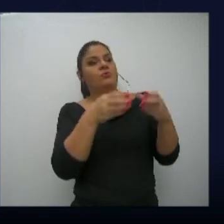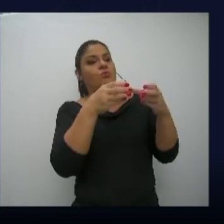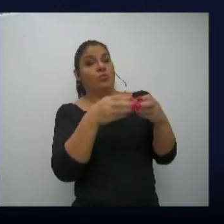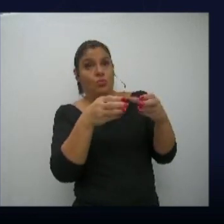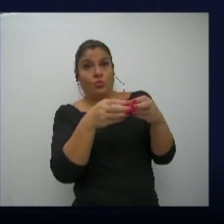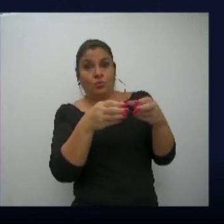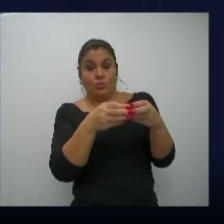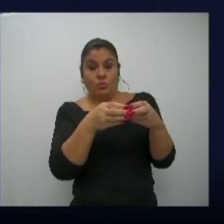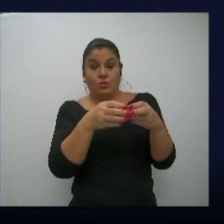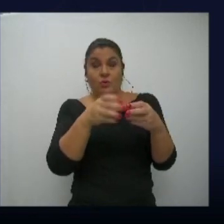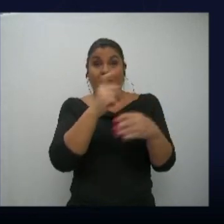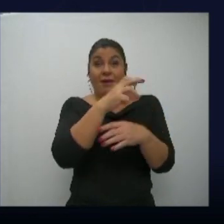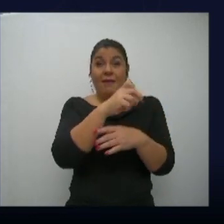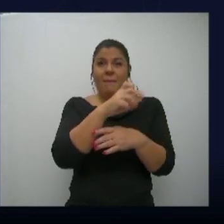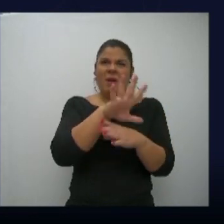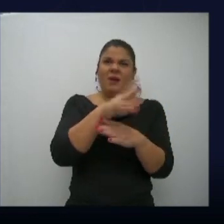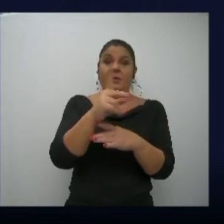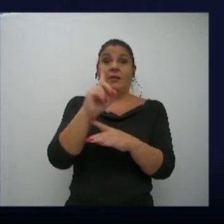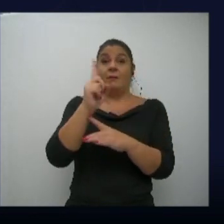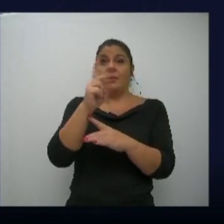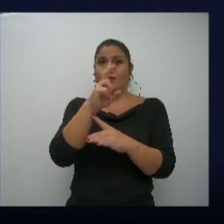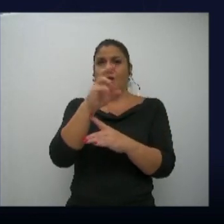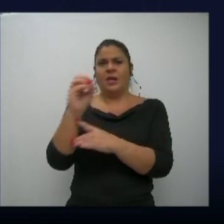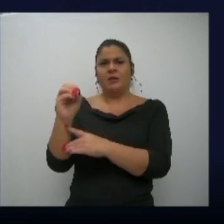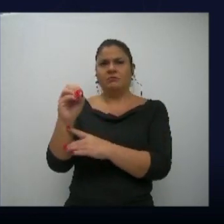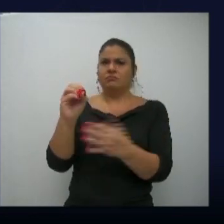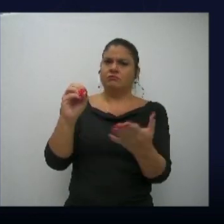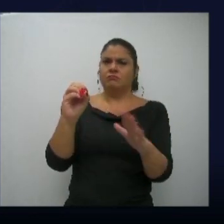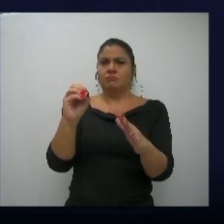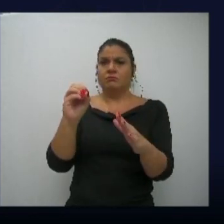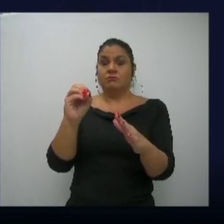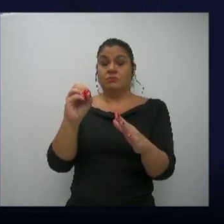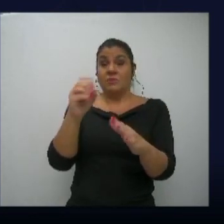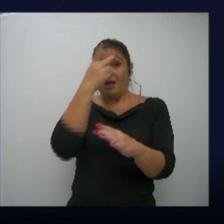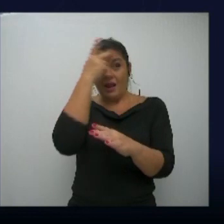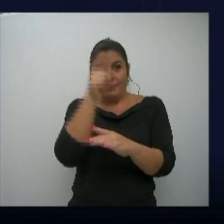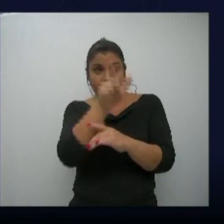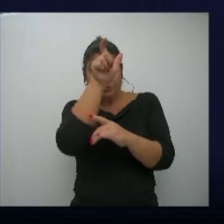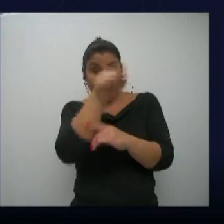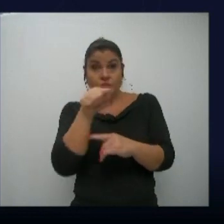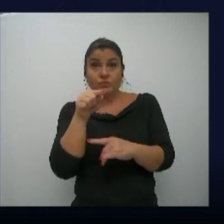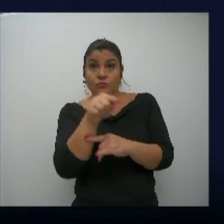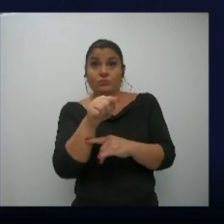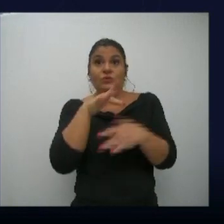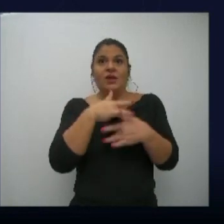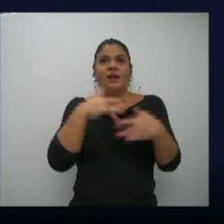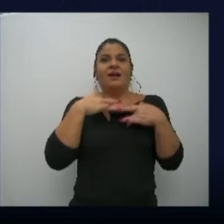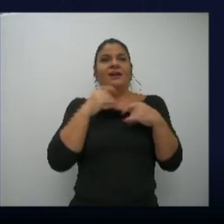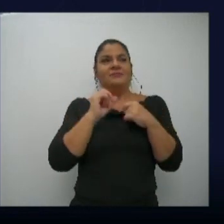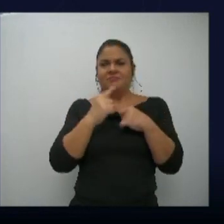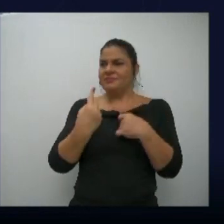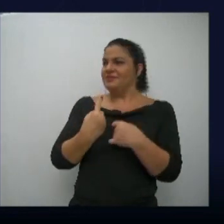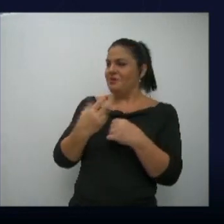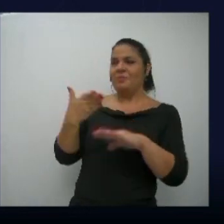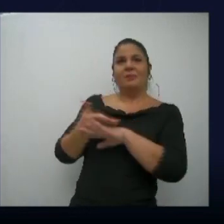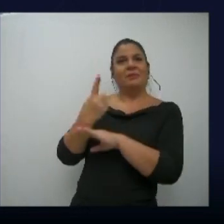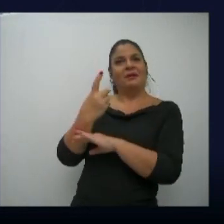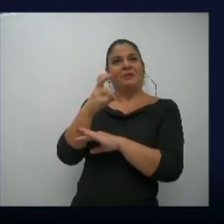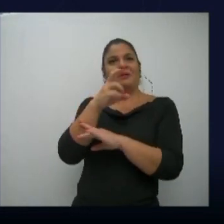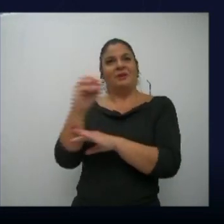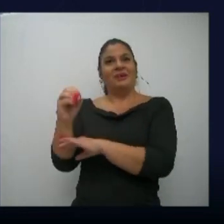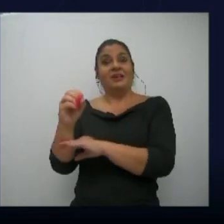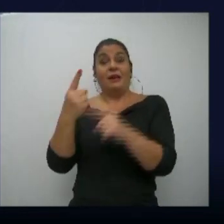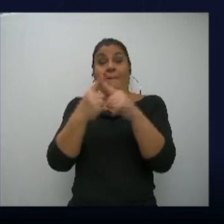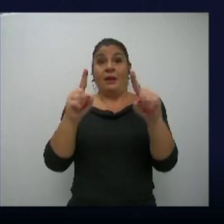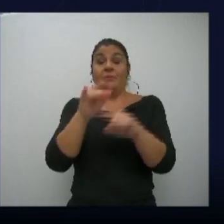time admiro pequeno aquela pessoa que faz com alguém ali ela se sente uma de 1500 já agora